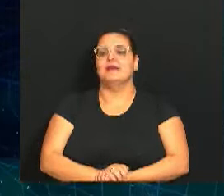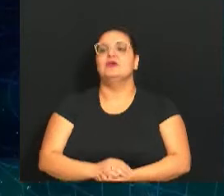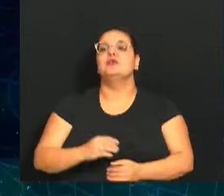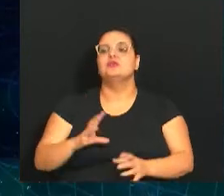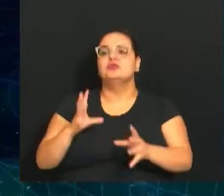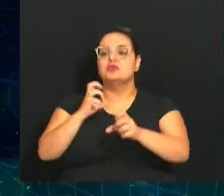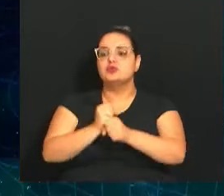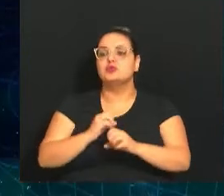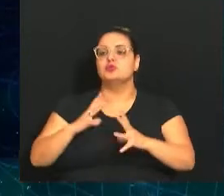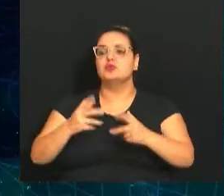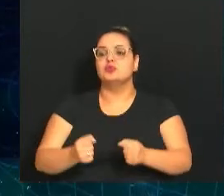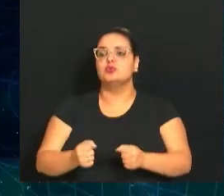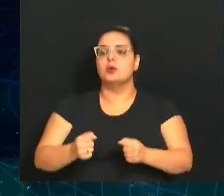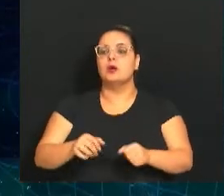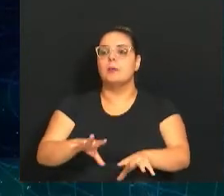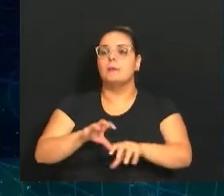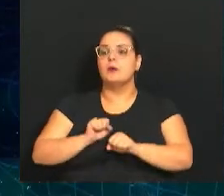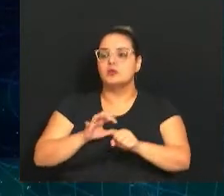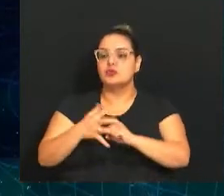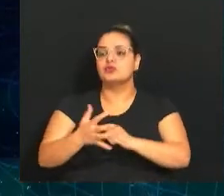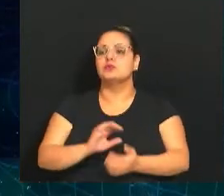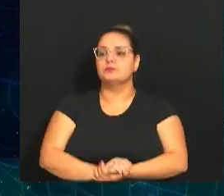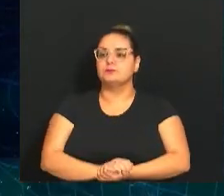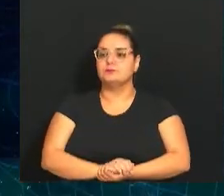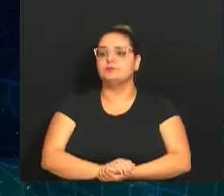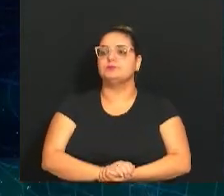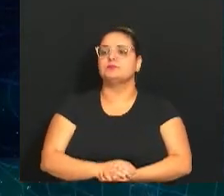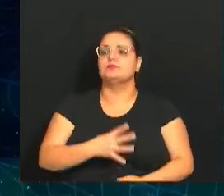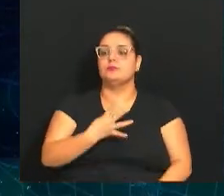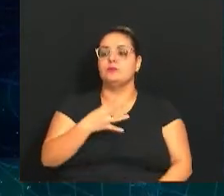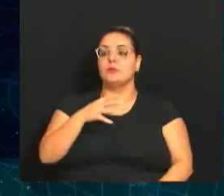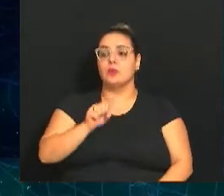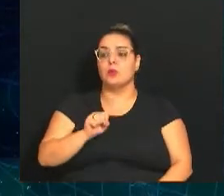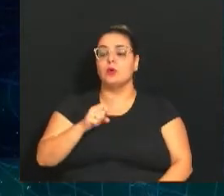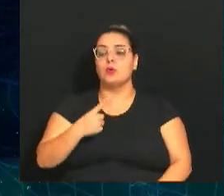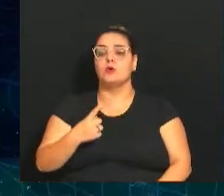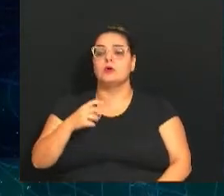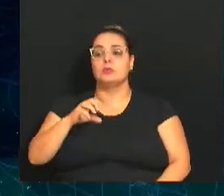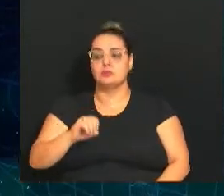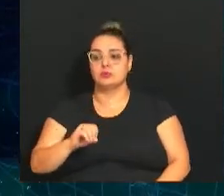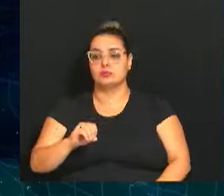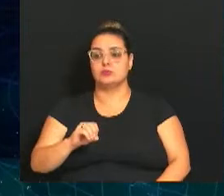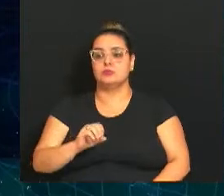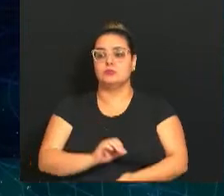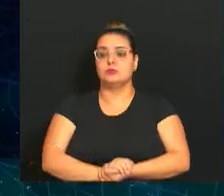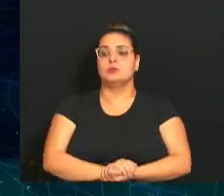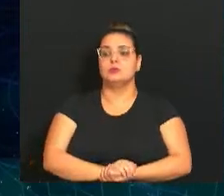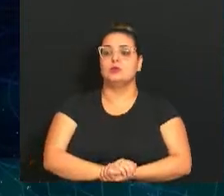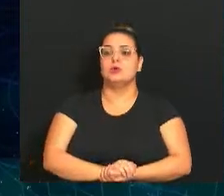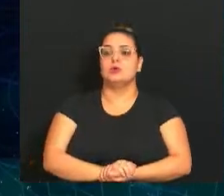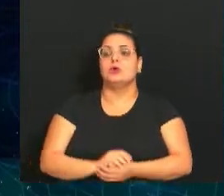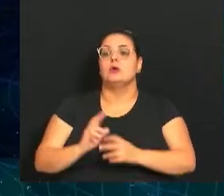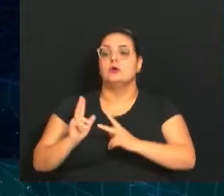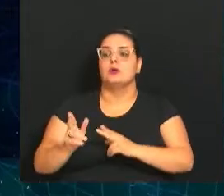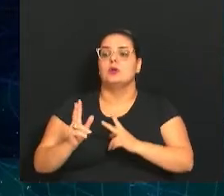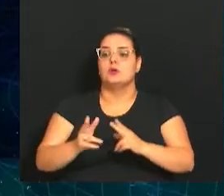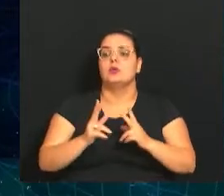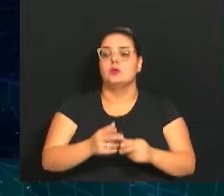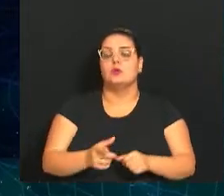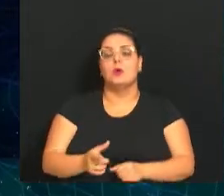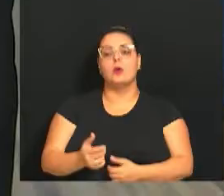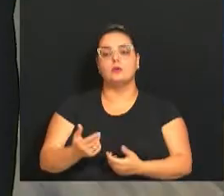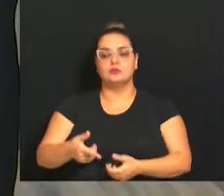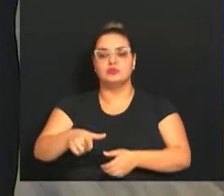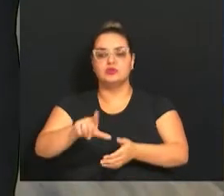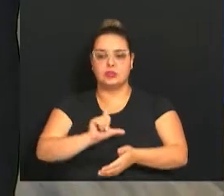4.816 casos e Olambra, 4.108 casos. Morungaba continua com o mesmo número de anteriormente. De acordo com